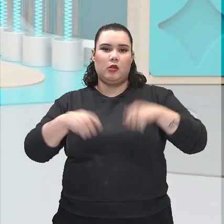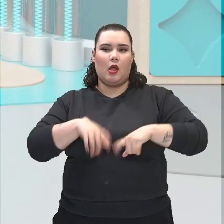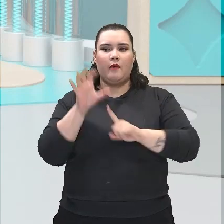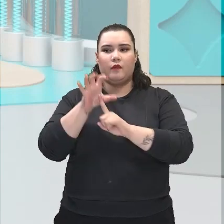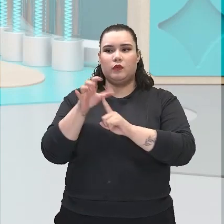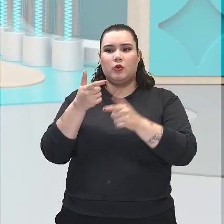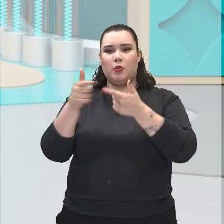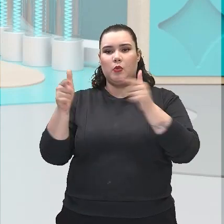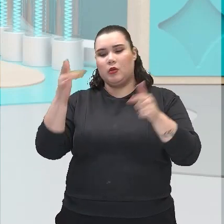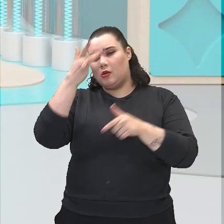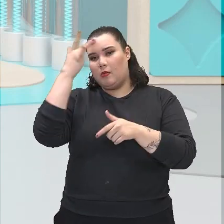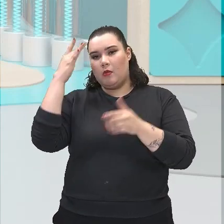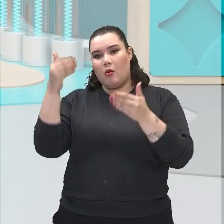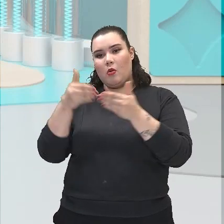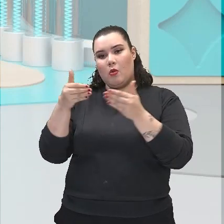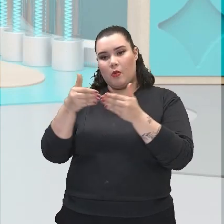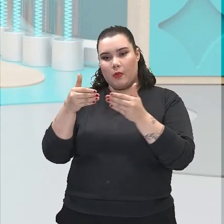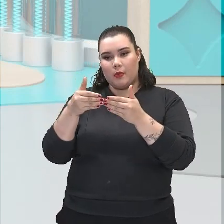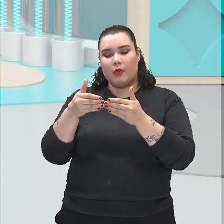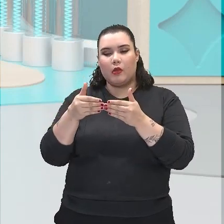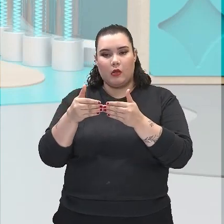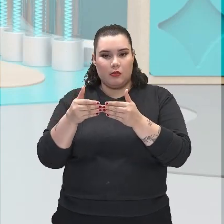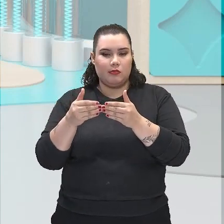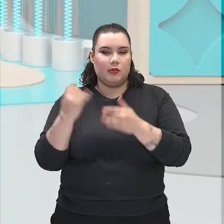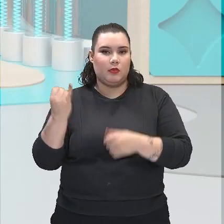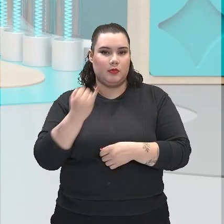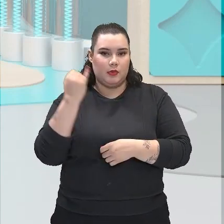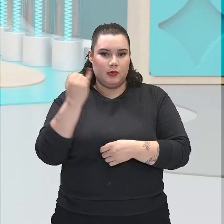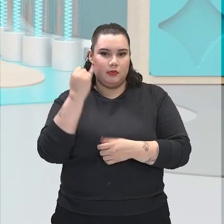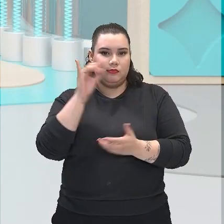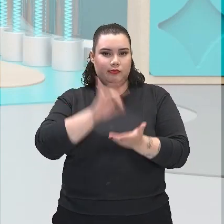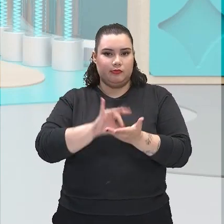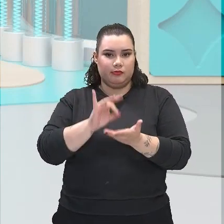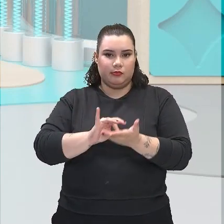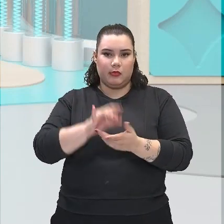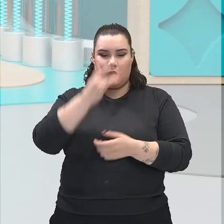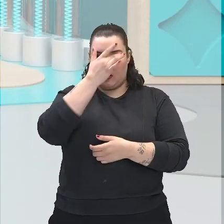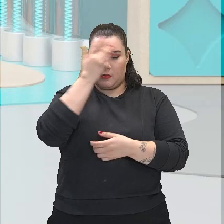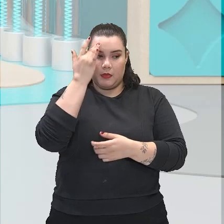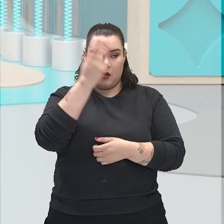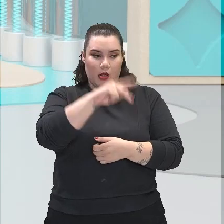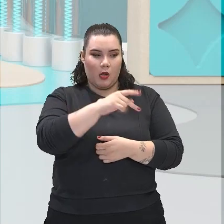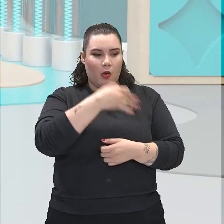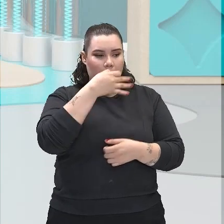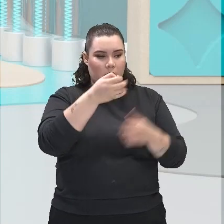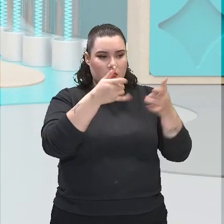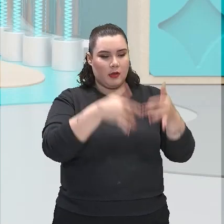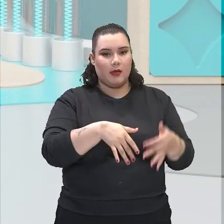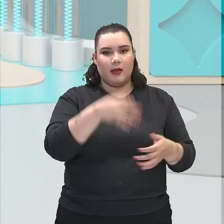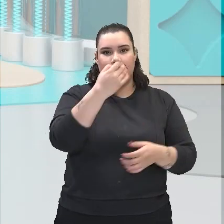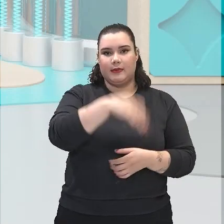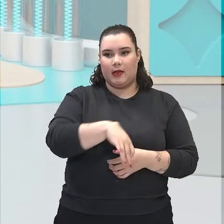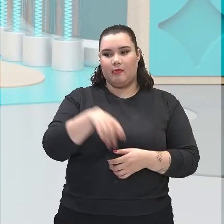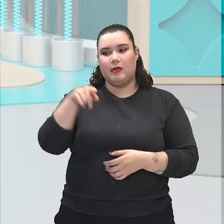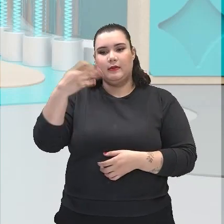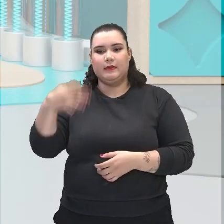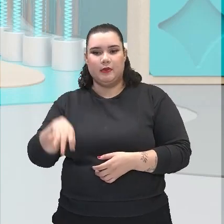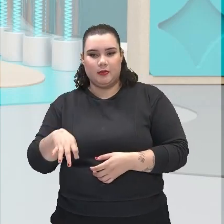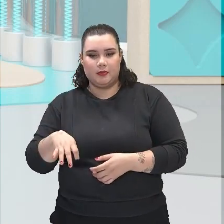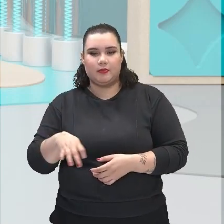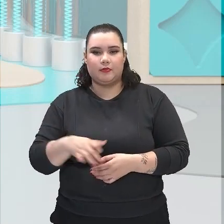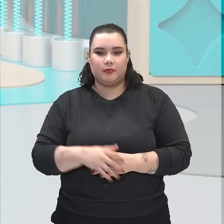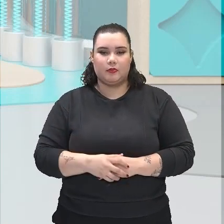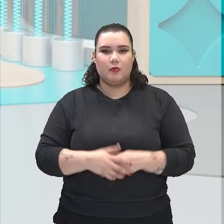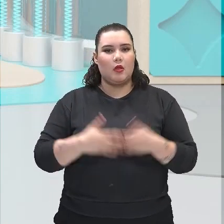que há um fundamento de verdade, que a pessoa que apresenta o ponto de vista está certa. E aí, claro, nós tivemos toda